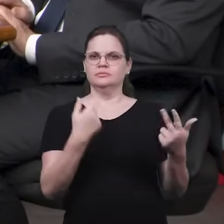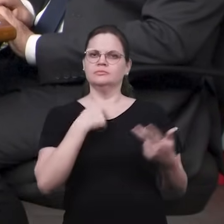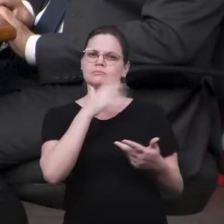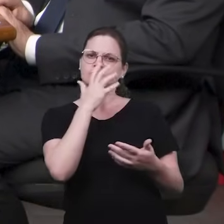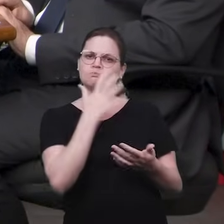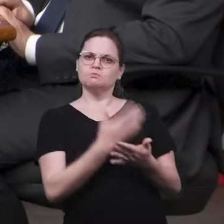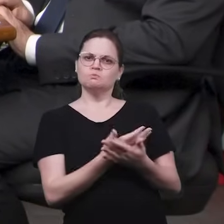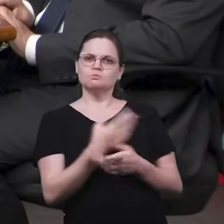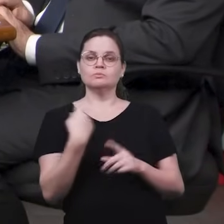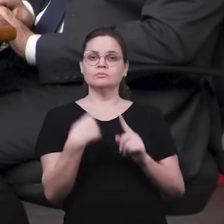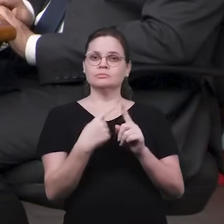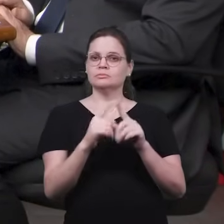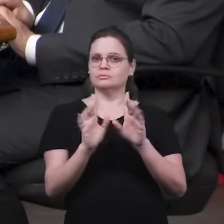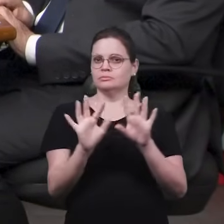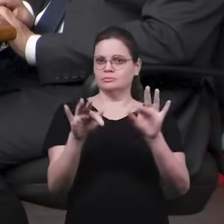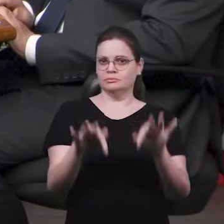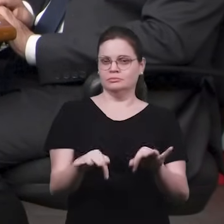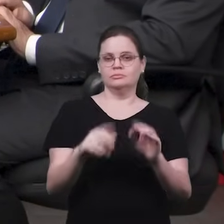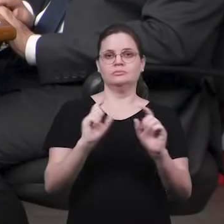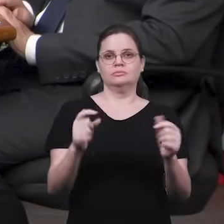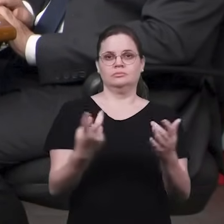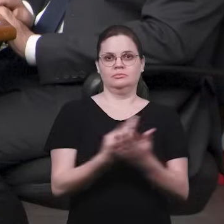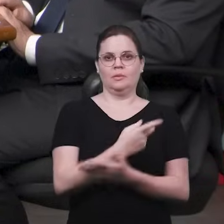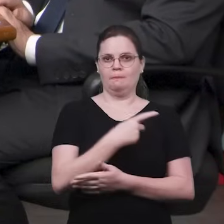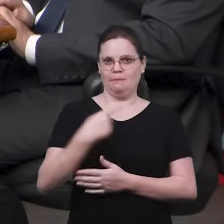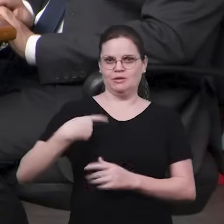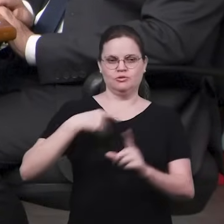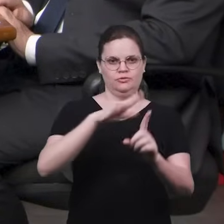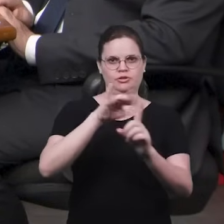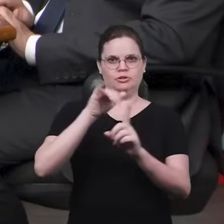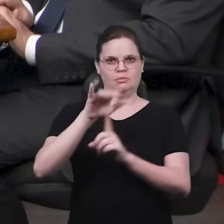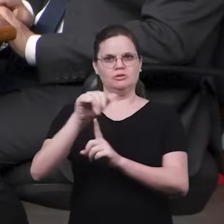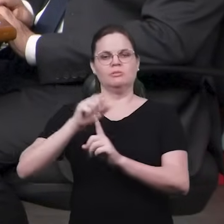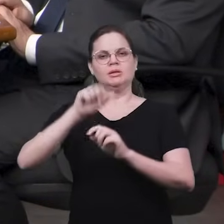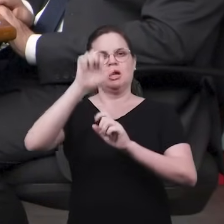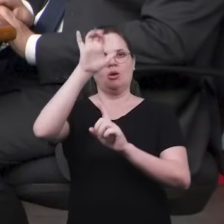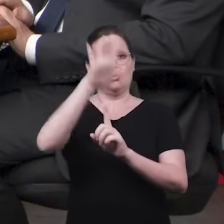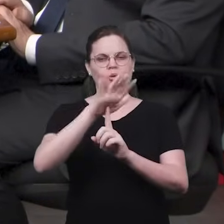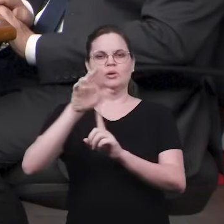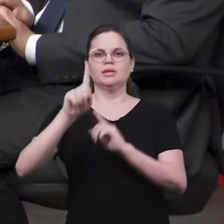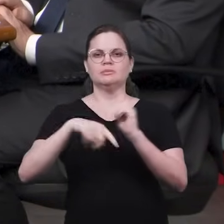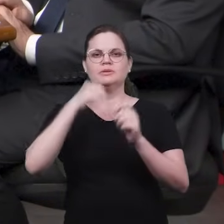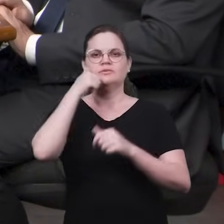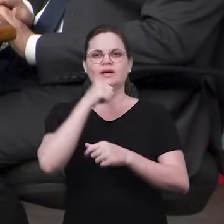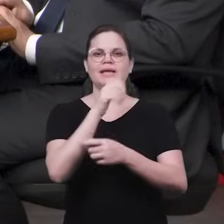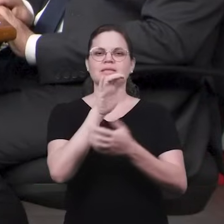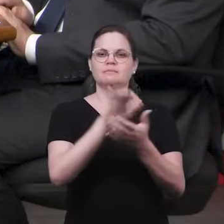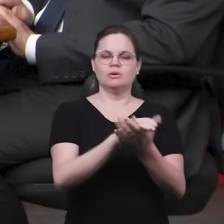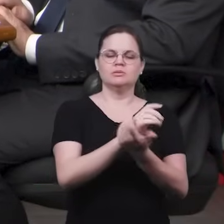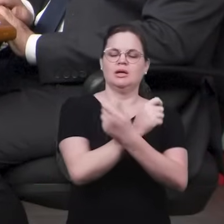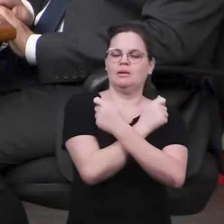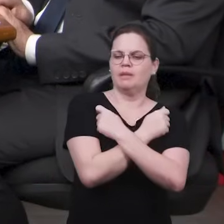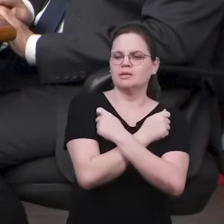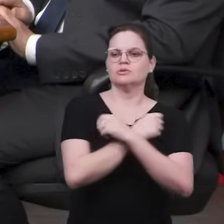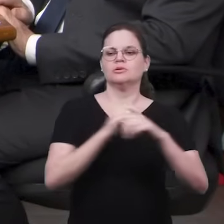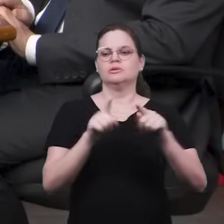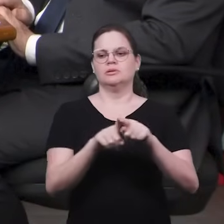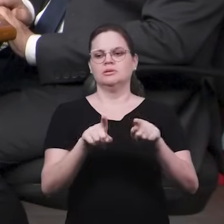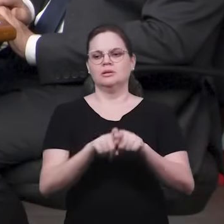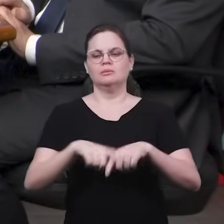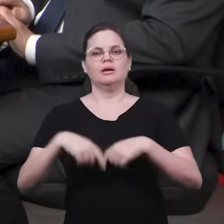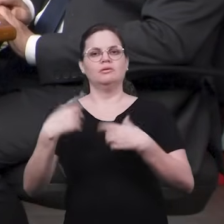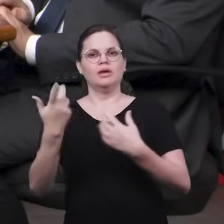porque quando terminou ali, que os pastores foram ordenados, aí naturalmente veio a esposa, abraçou o esposo, que era pastor, os